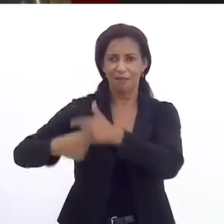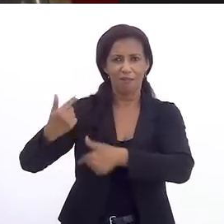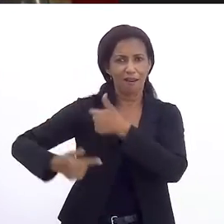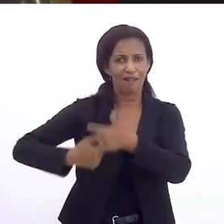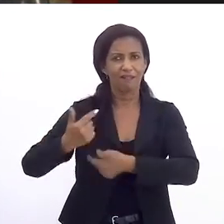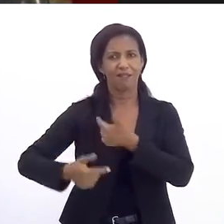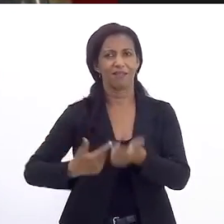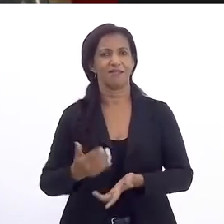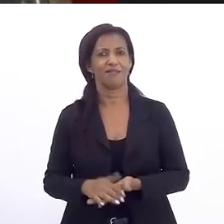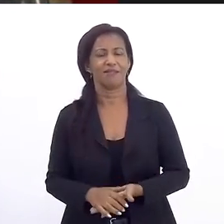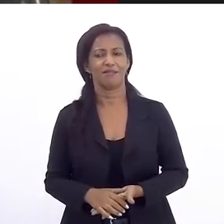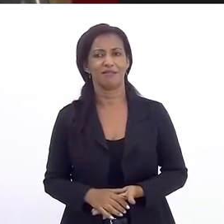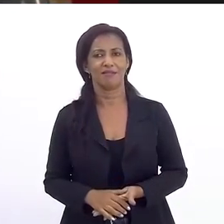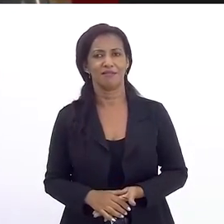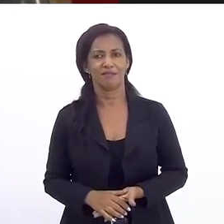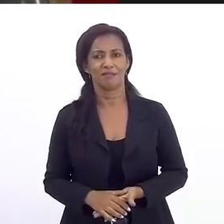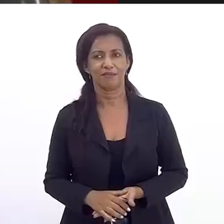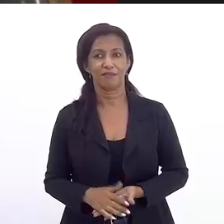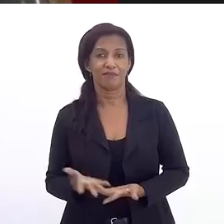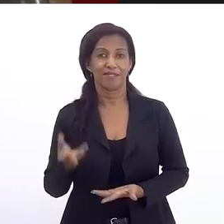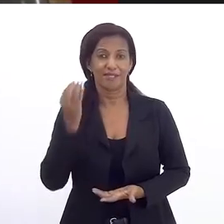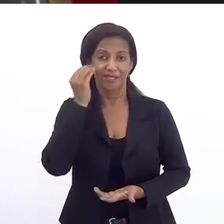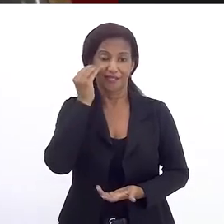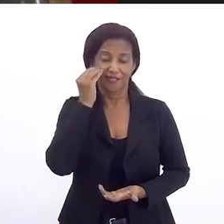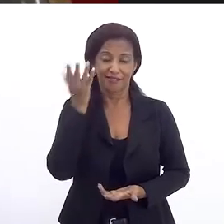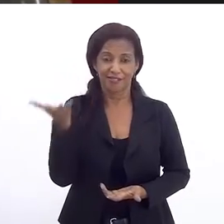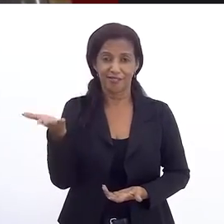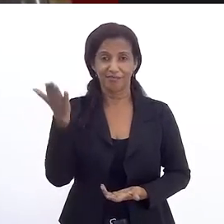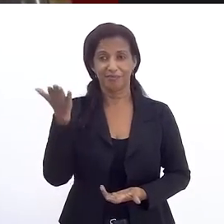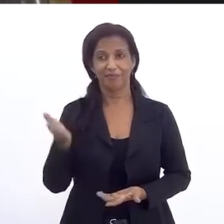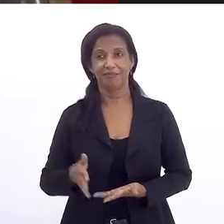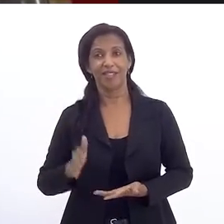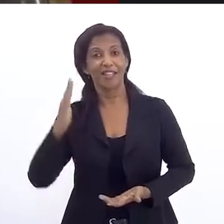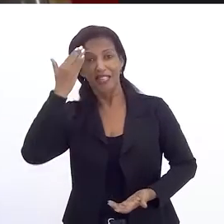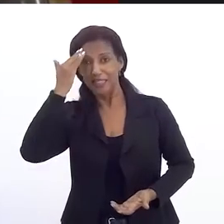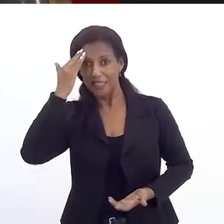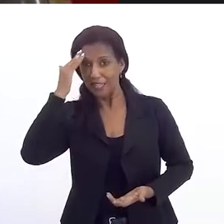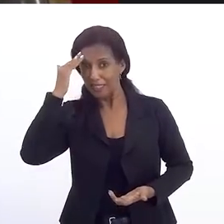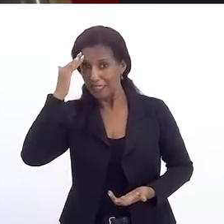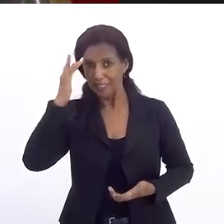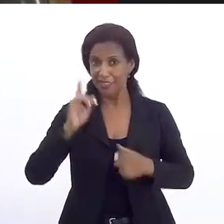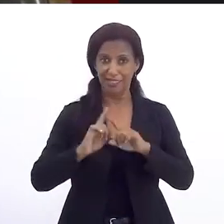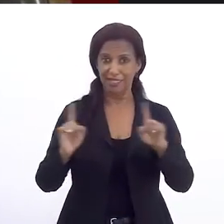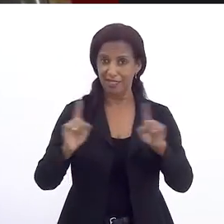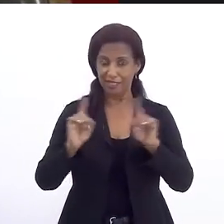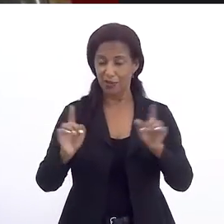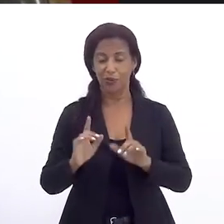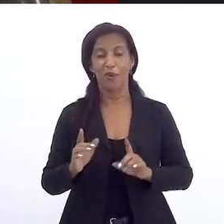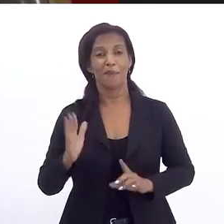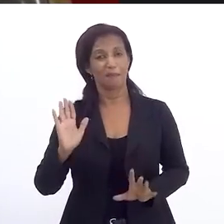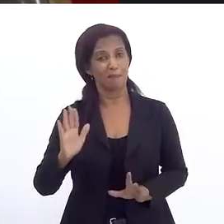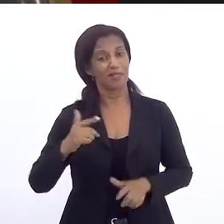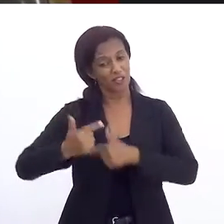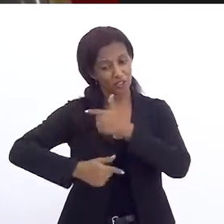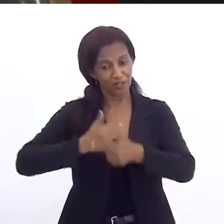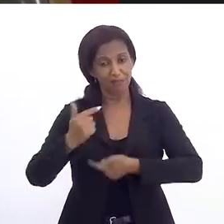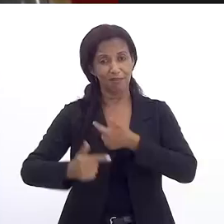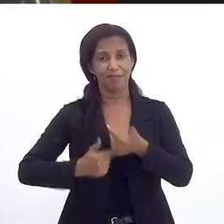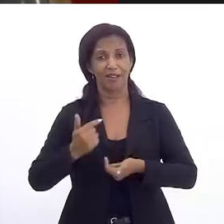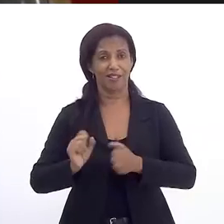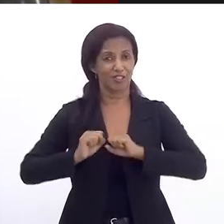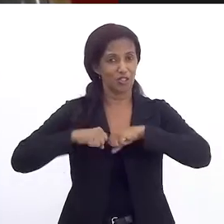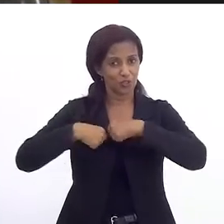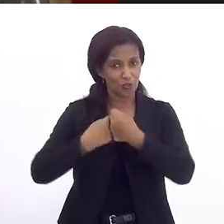isso. Cláudia, defender a mulher é defender a gente, né? É defender a nós mesmos.